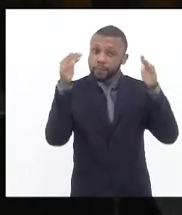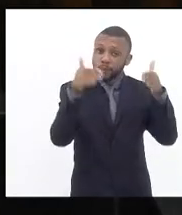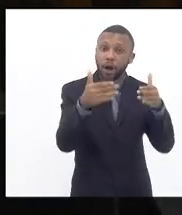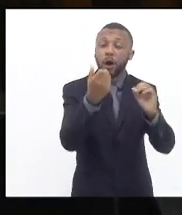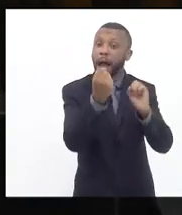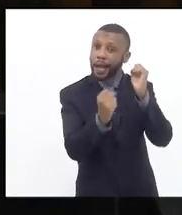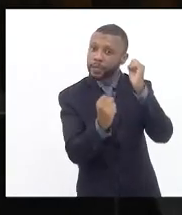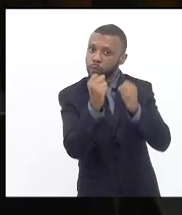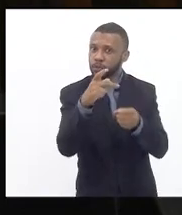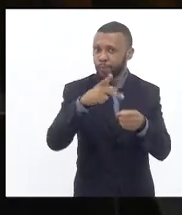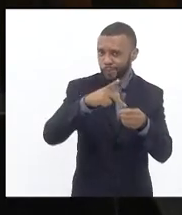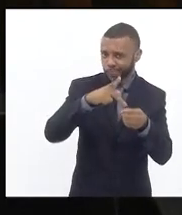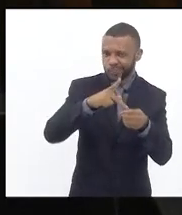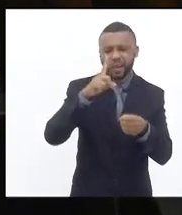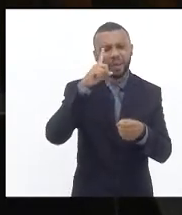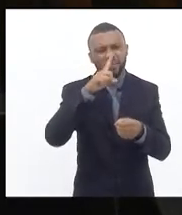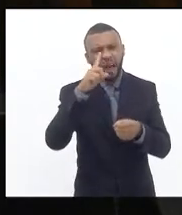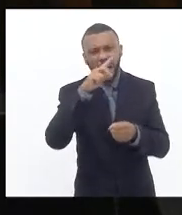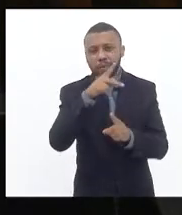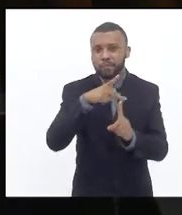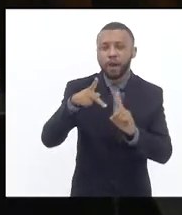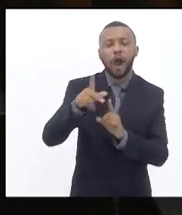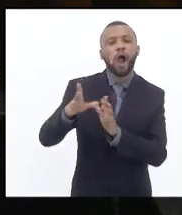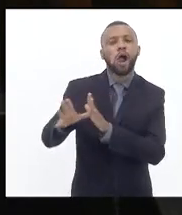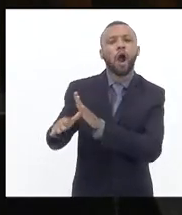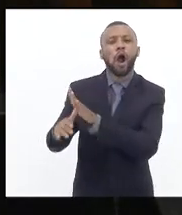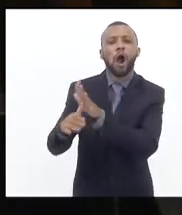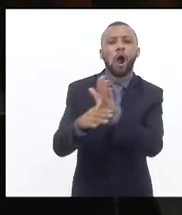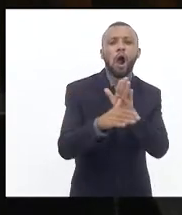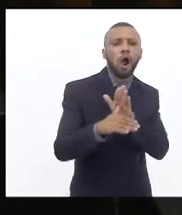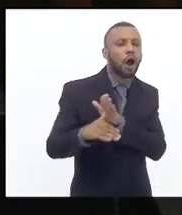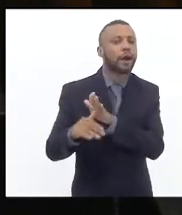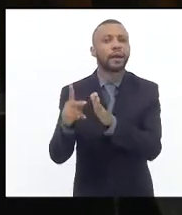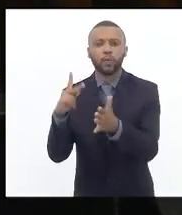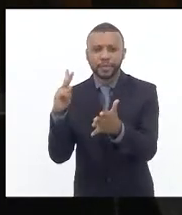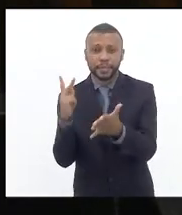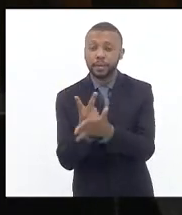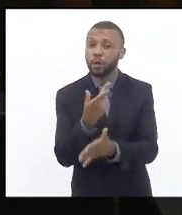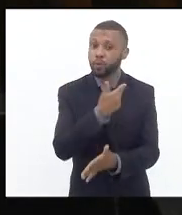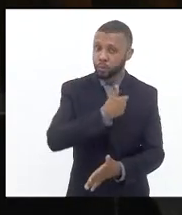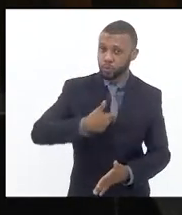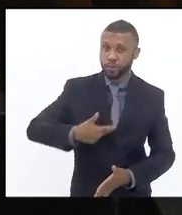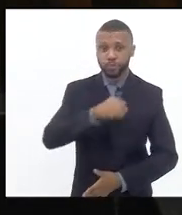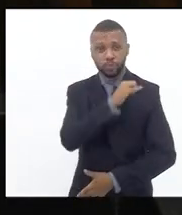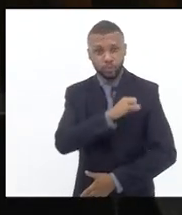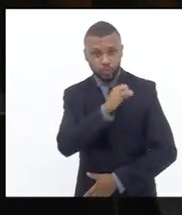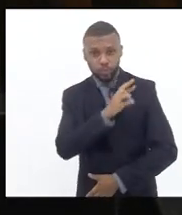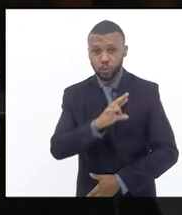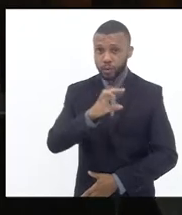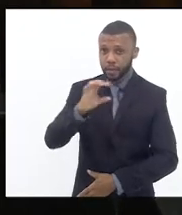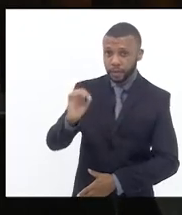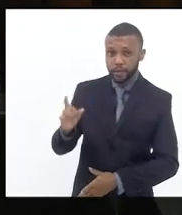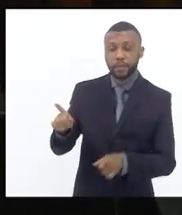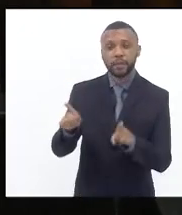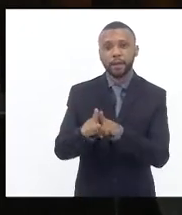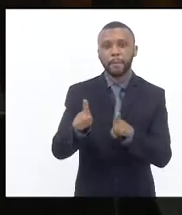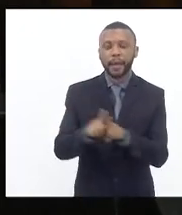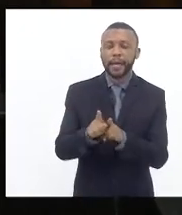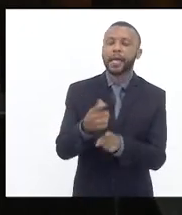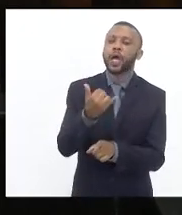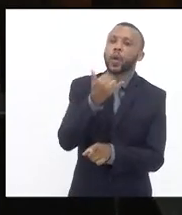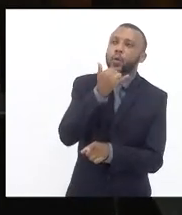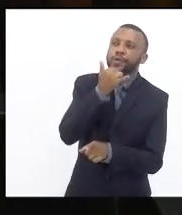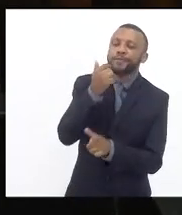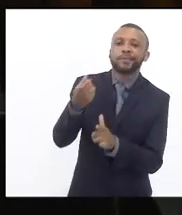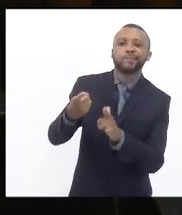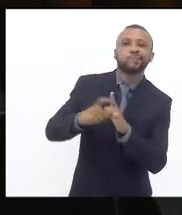vendo déficit Previdenciário vendo a roubalheira que se instalou nesse estado vem do perdularismo com dinheiro